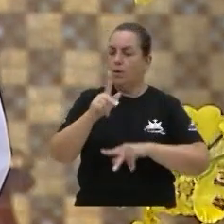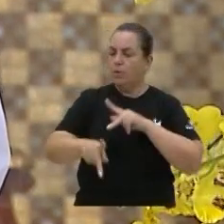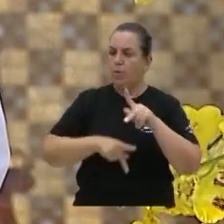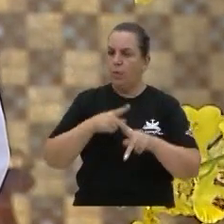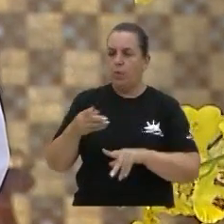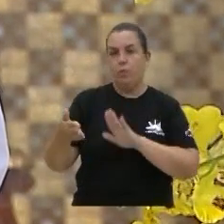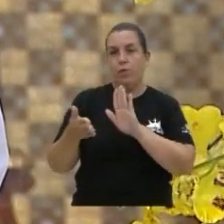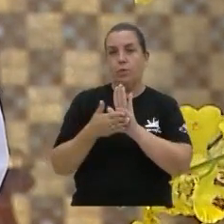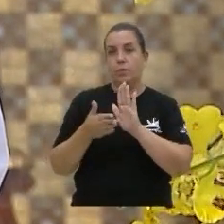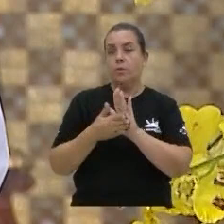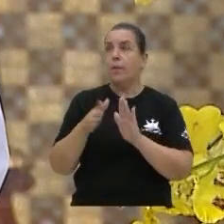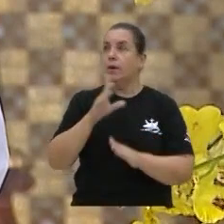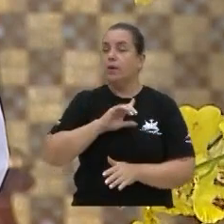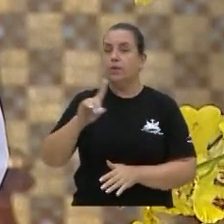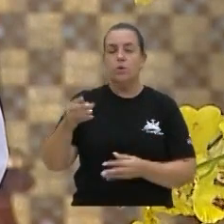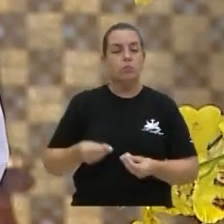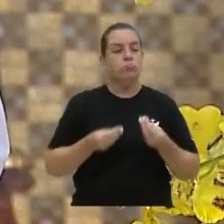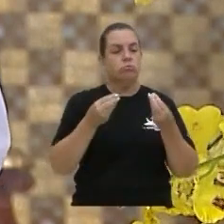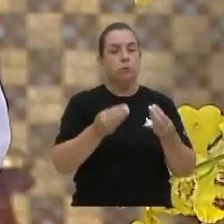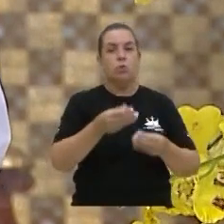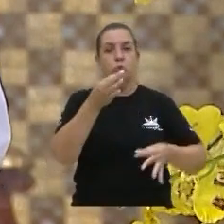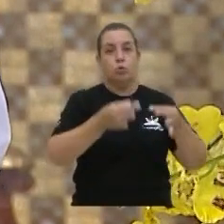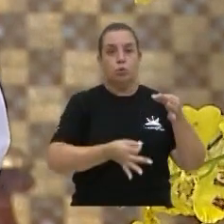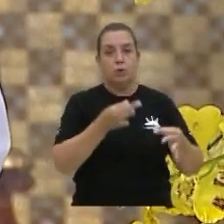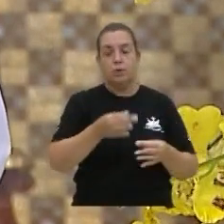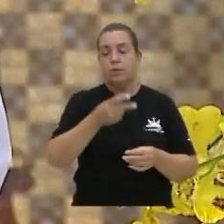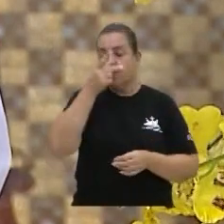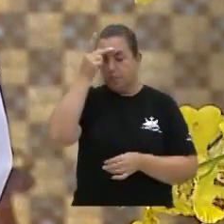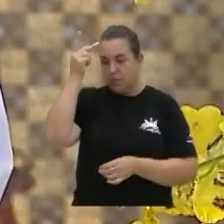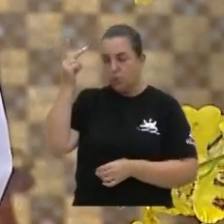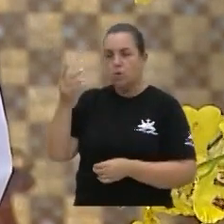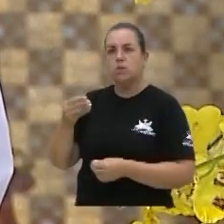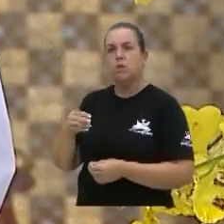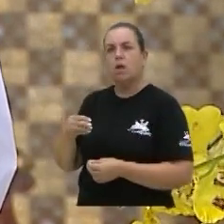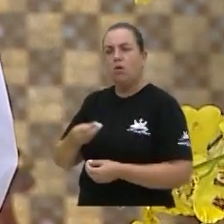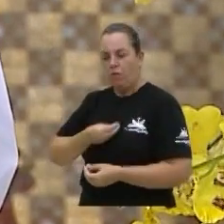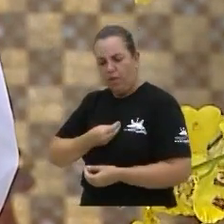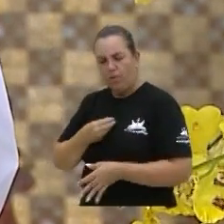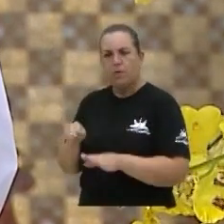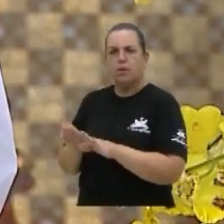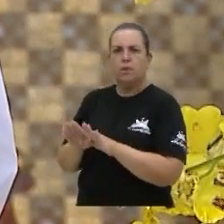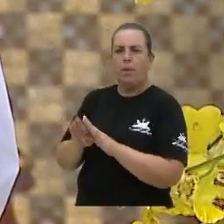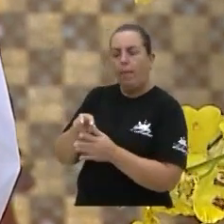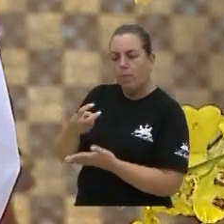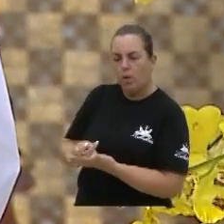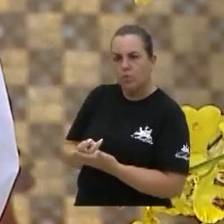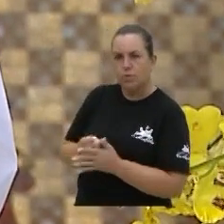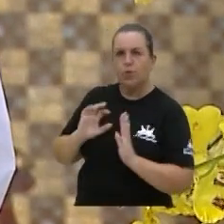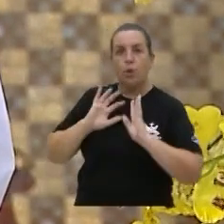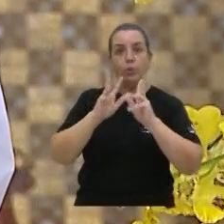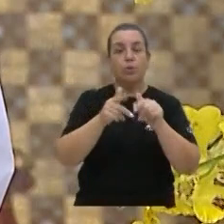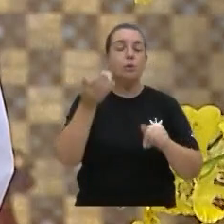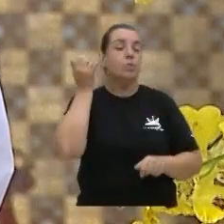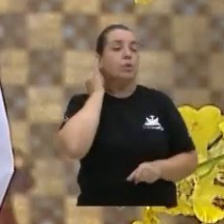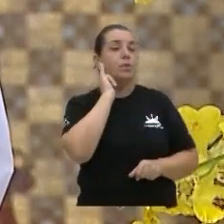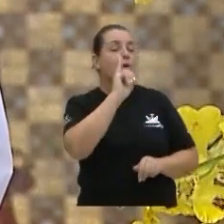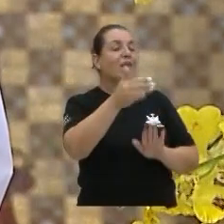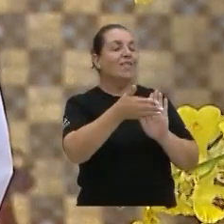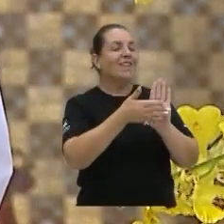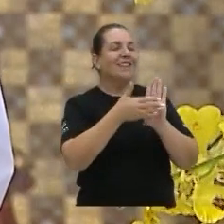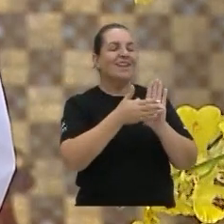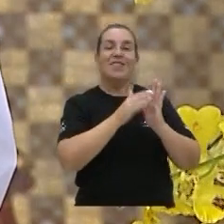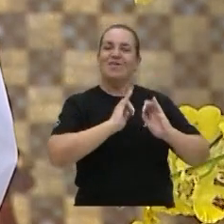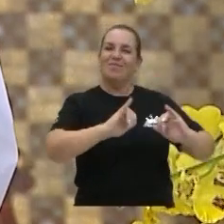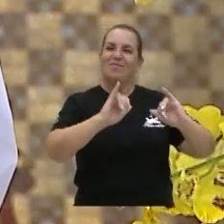que Deus o constituiu juiz dos vivos e dos mortos. Todos os profetas dão testemunho